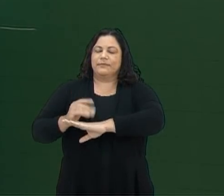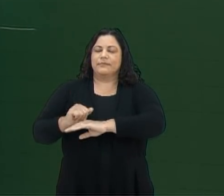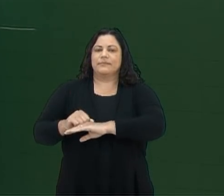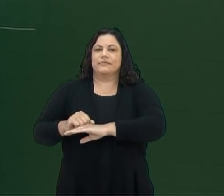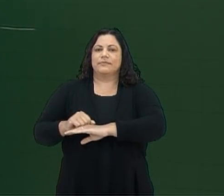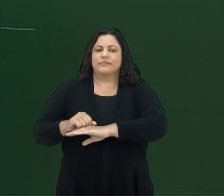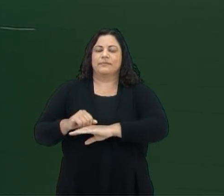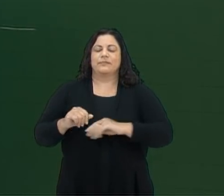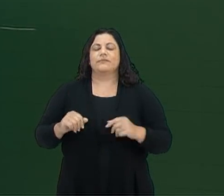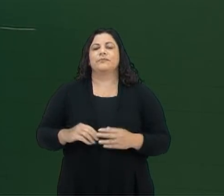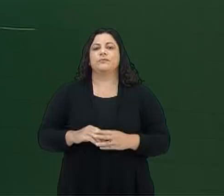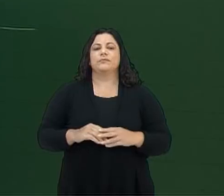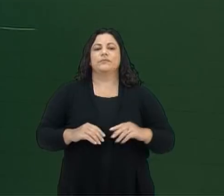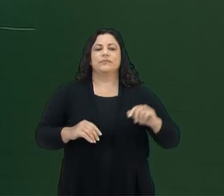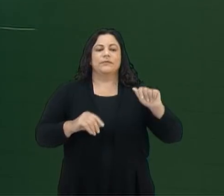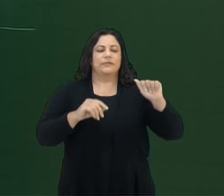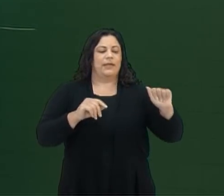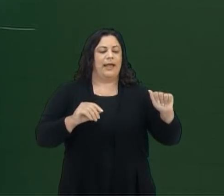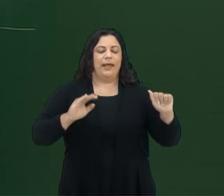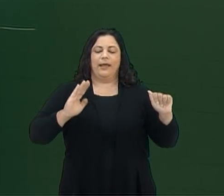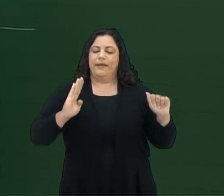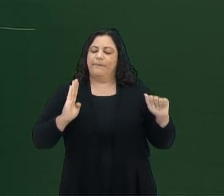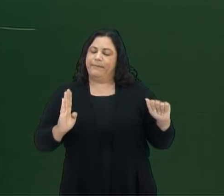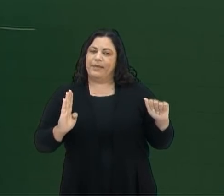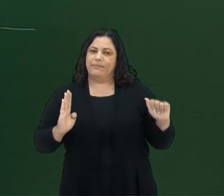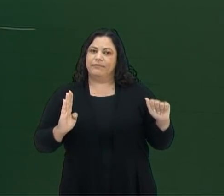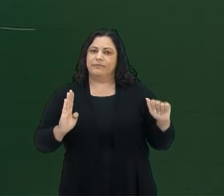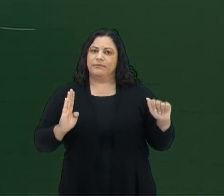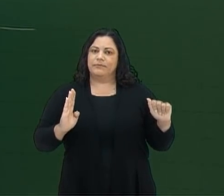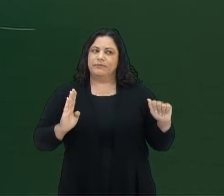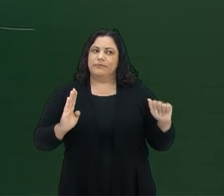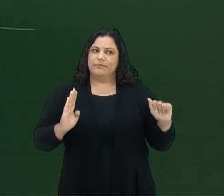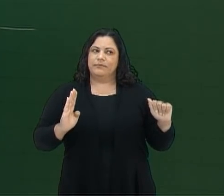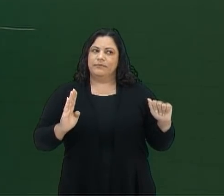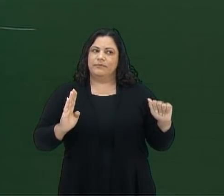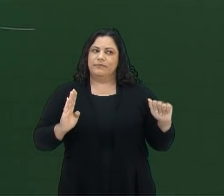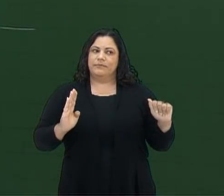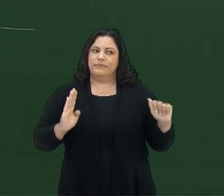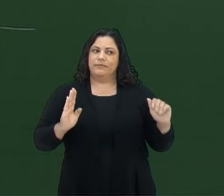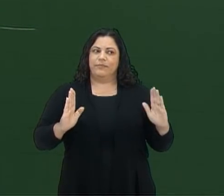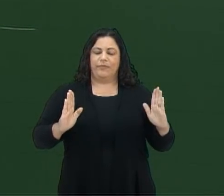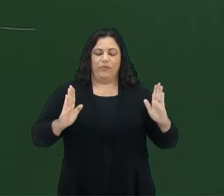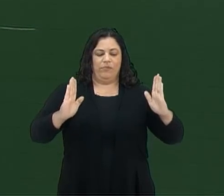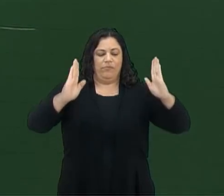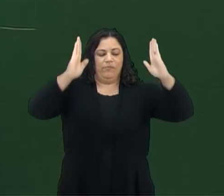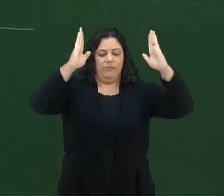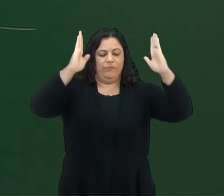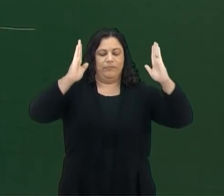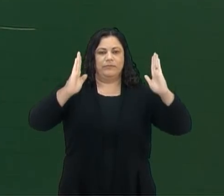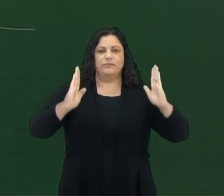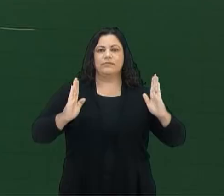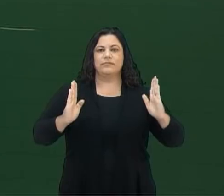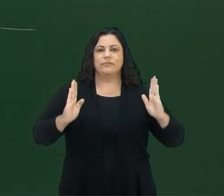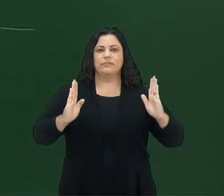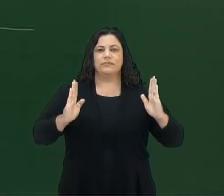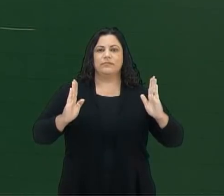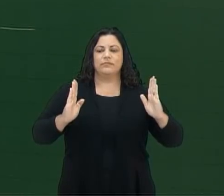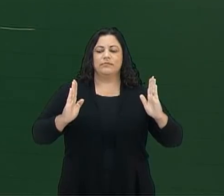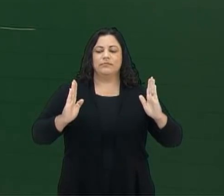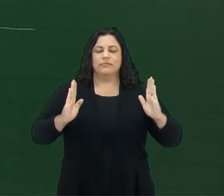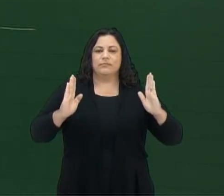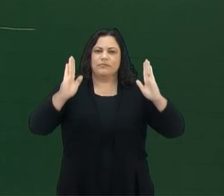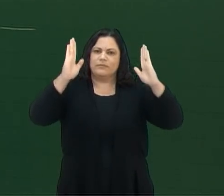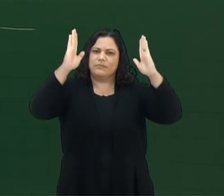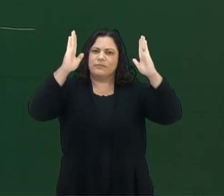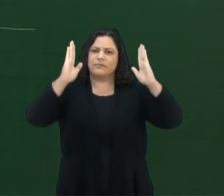Perpendicular AB, ao segmento AB, passando pelo ponto B. Aqui eu tenho a minha segunda perpendicular, certo? Então, nós temos